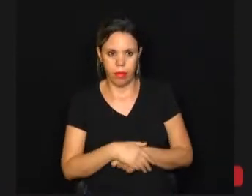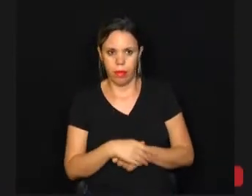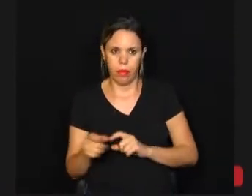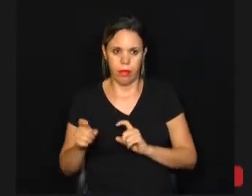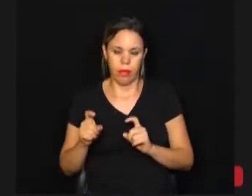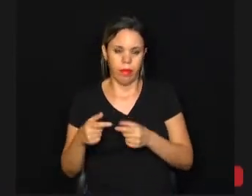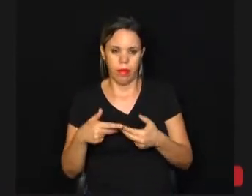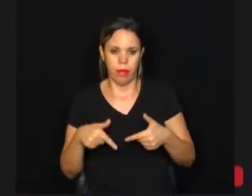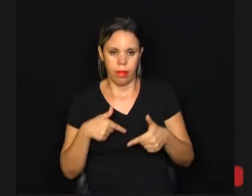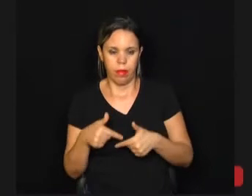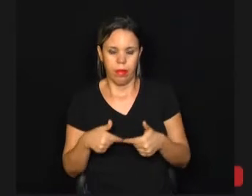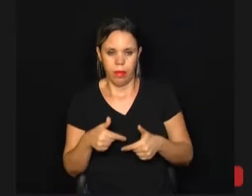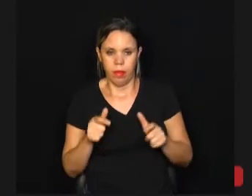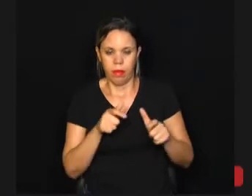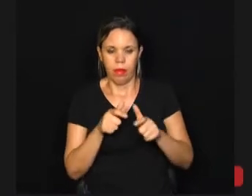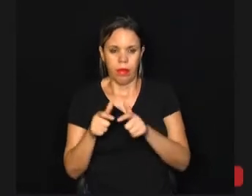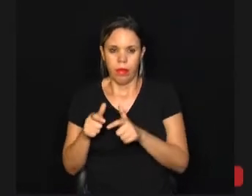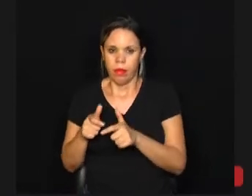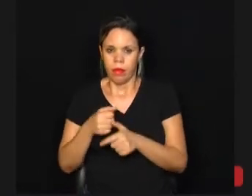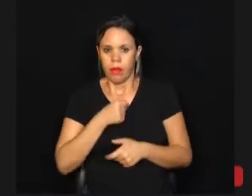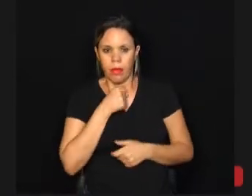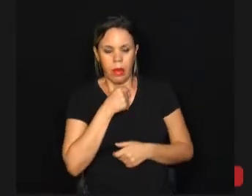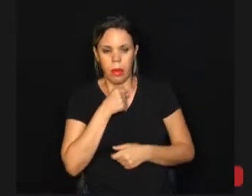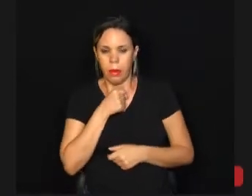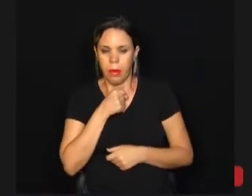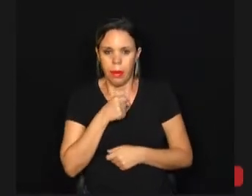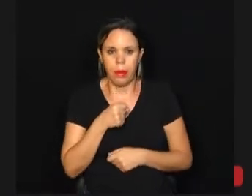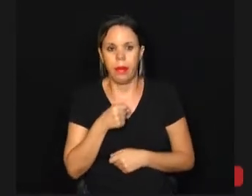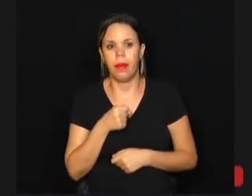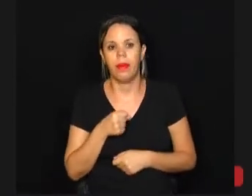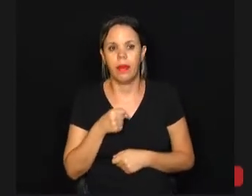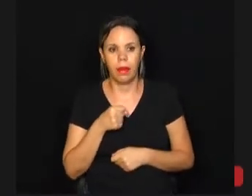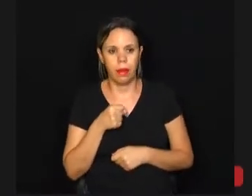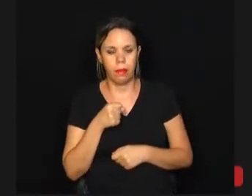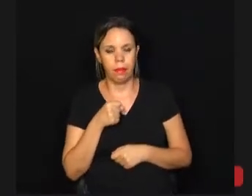assessoria, localizou uma reportagem aqui de